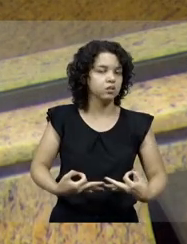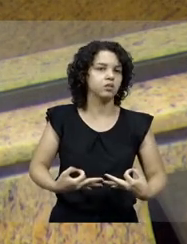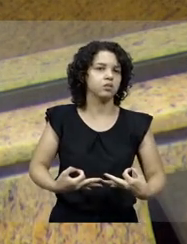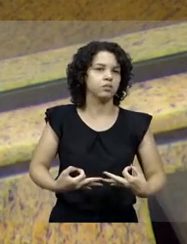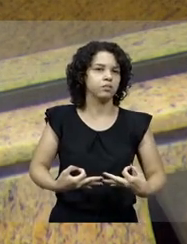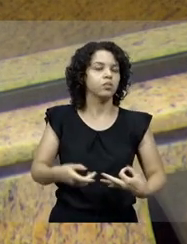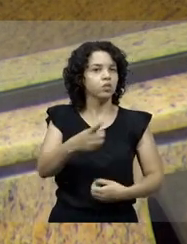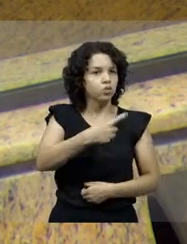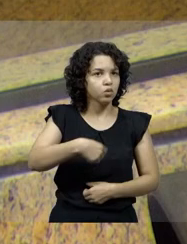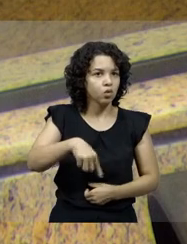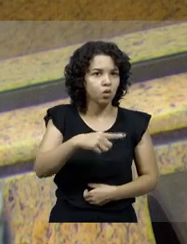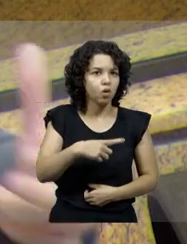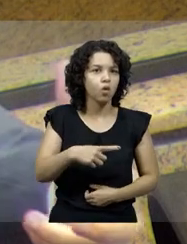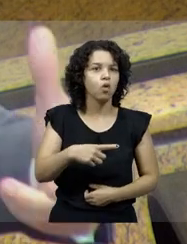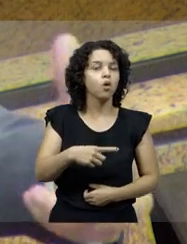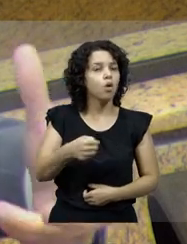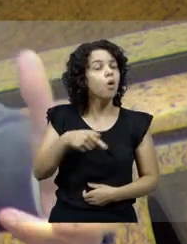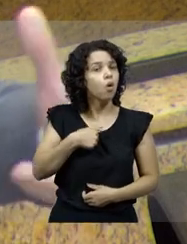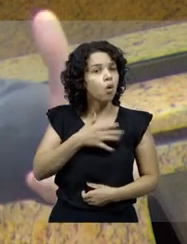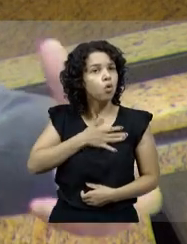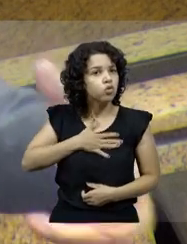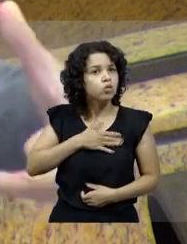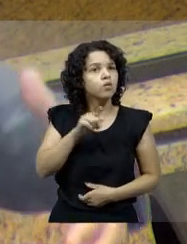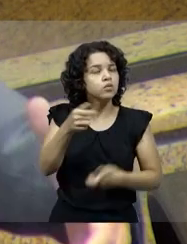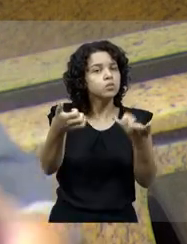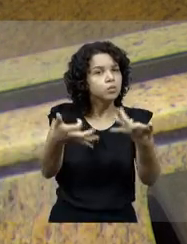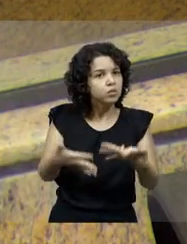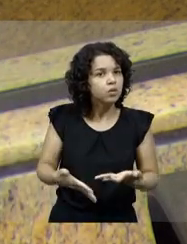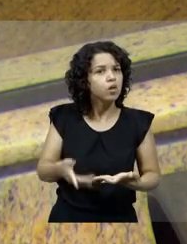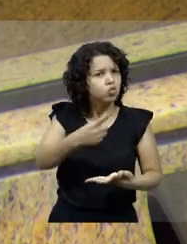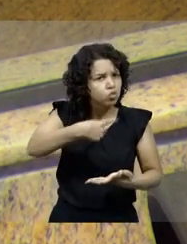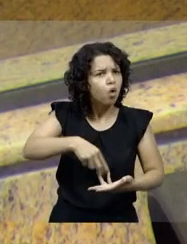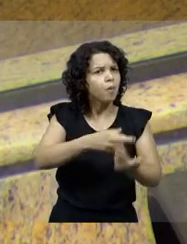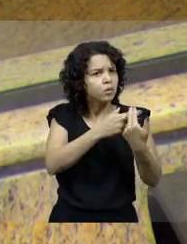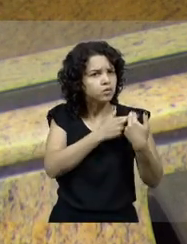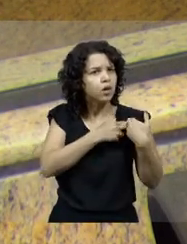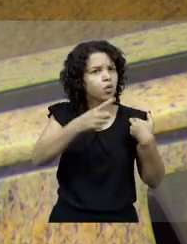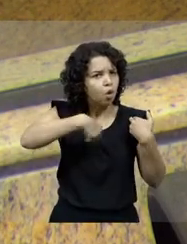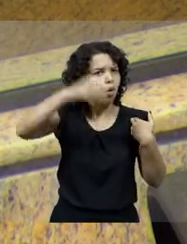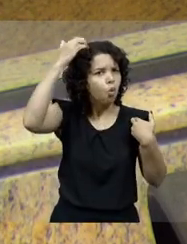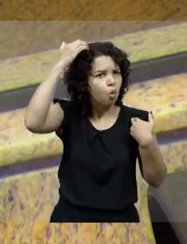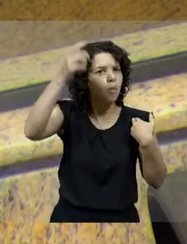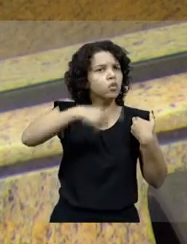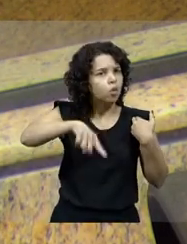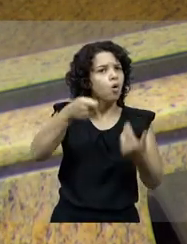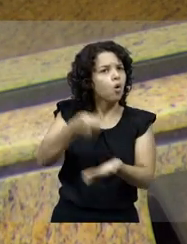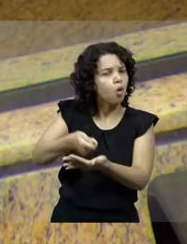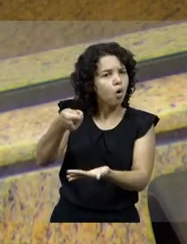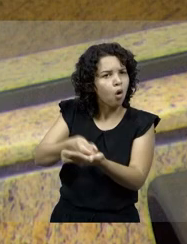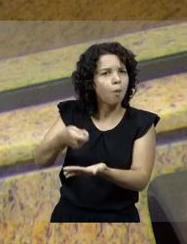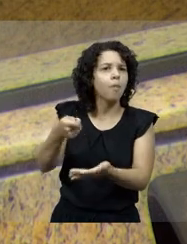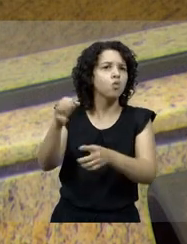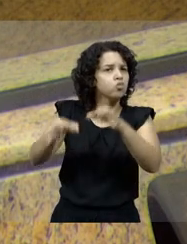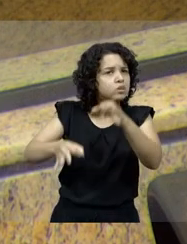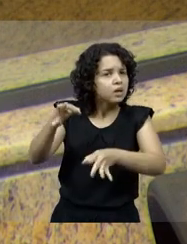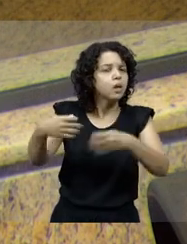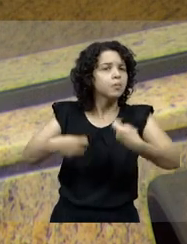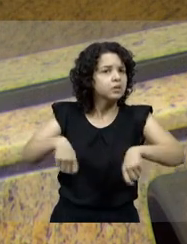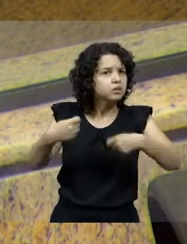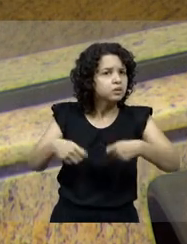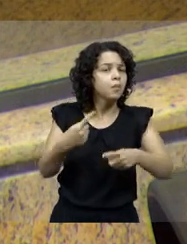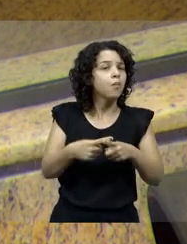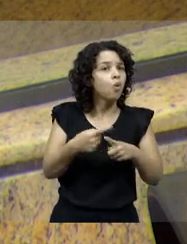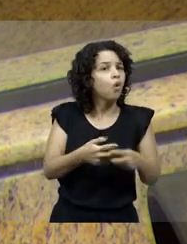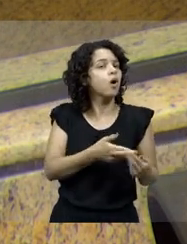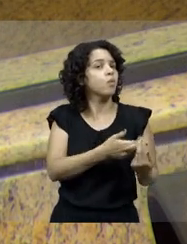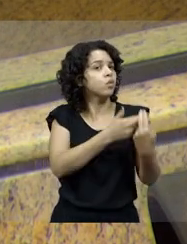eu gostei muito da sua meia-culpa, essa chamada de responsabilidade nossa, que nós temos realmente que começar a cobrar também o judiciário, porque tem responsabilidade